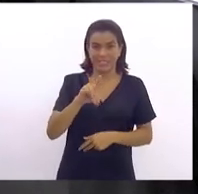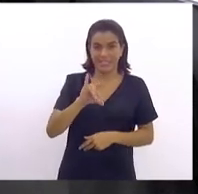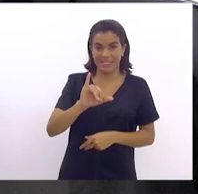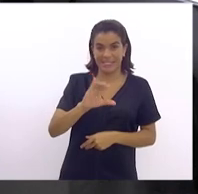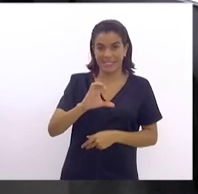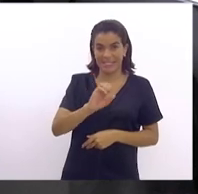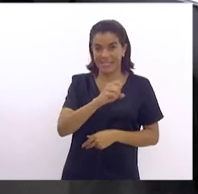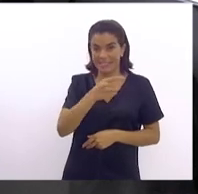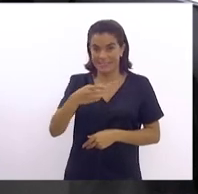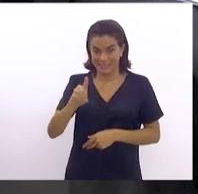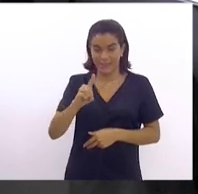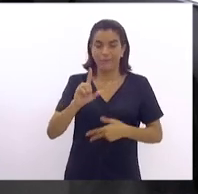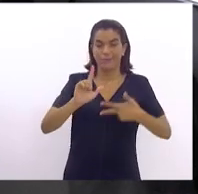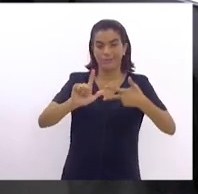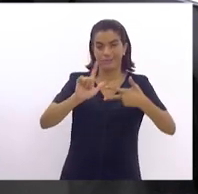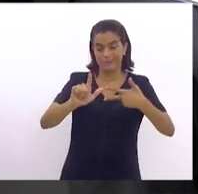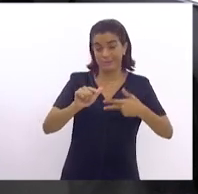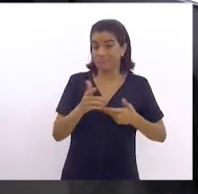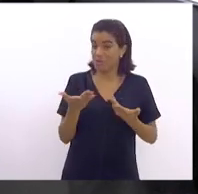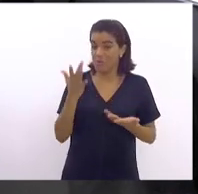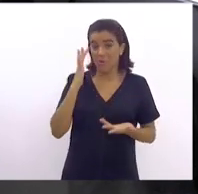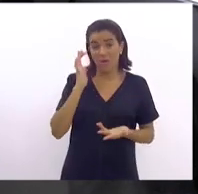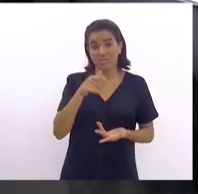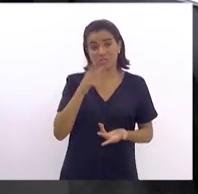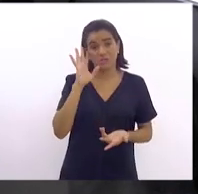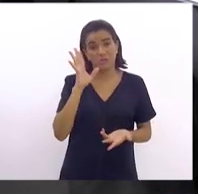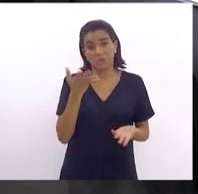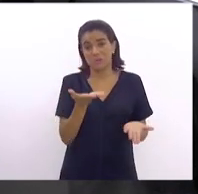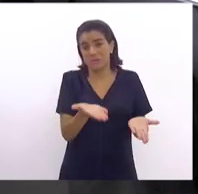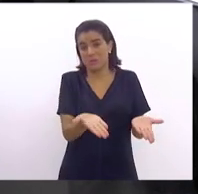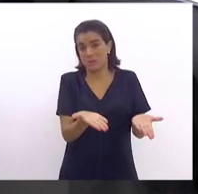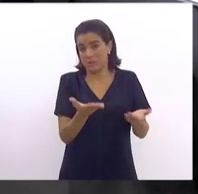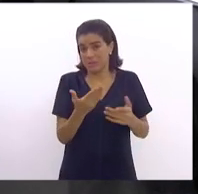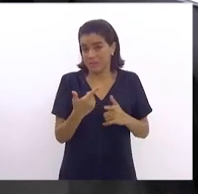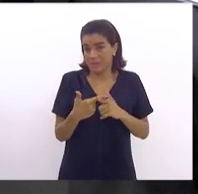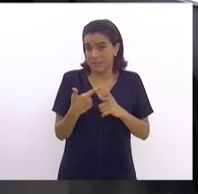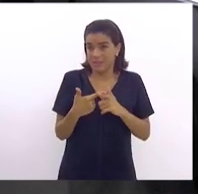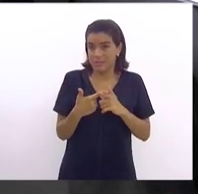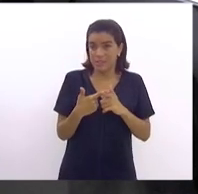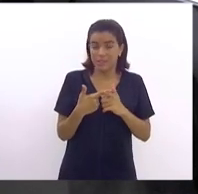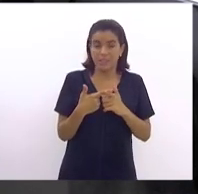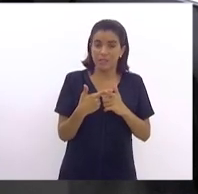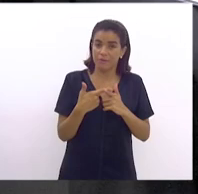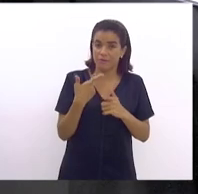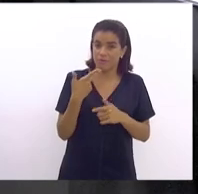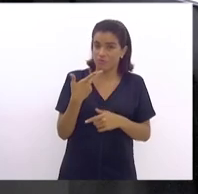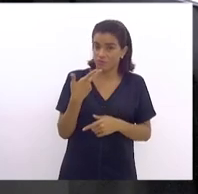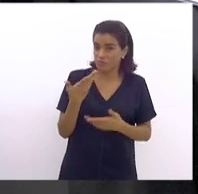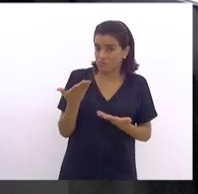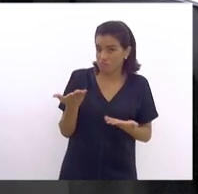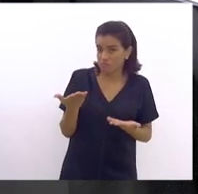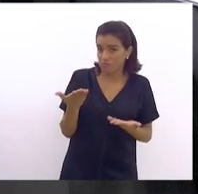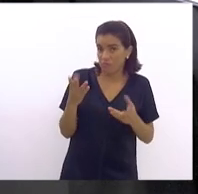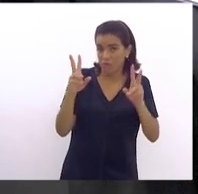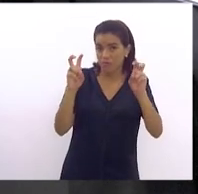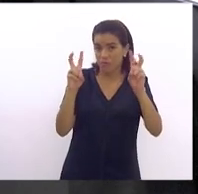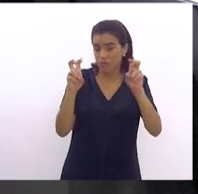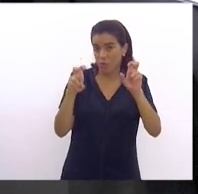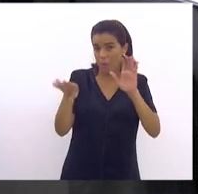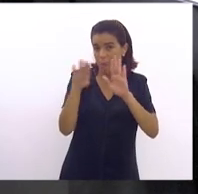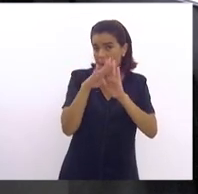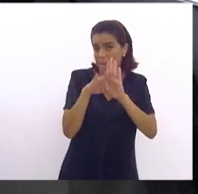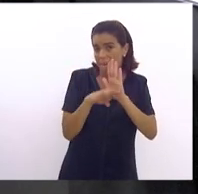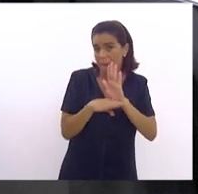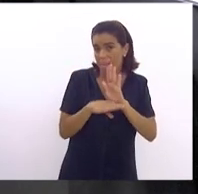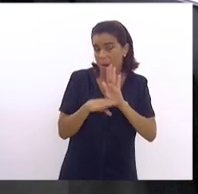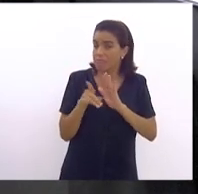na CCJ anterior. O caminho é esse, senhor presidente, já que o senhor colocou essa questão em pauta, a